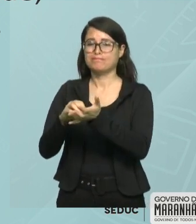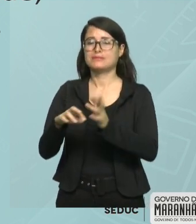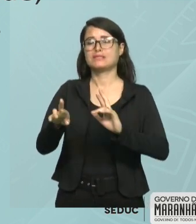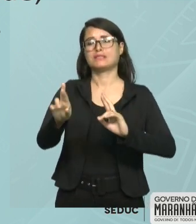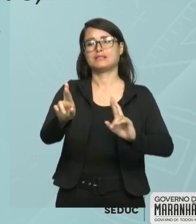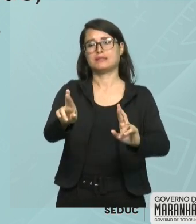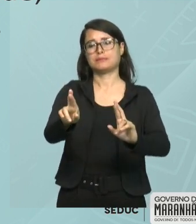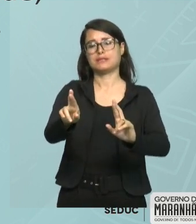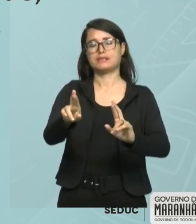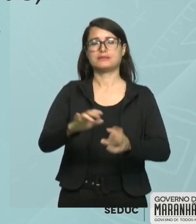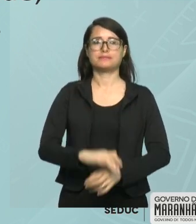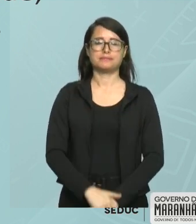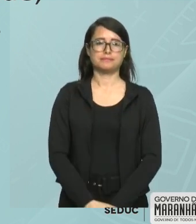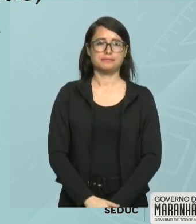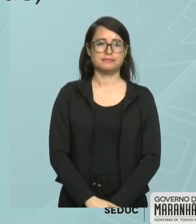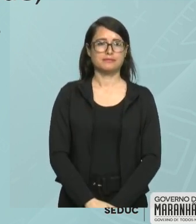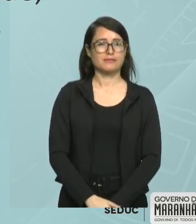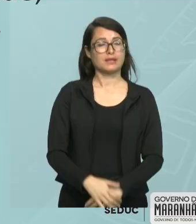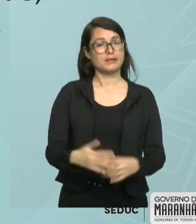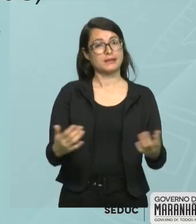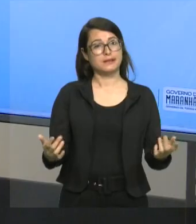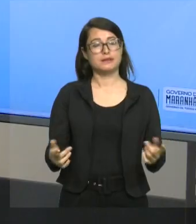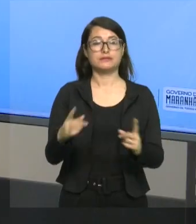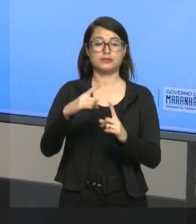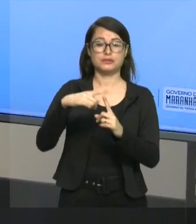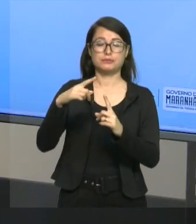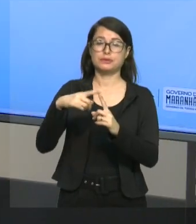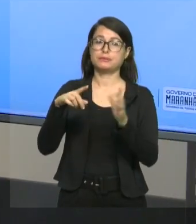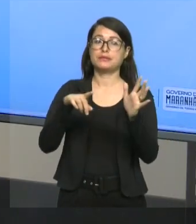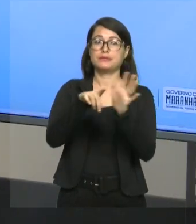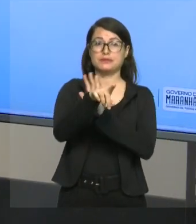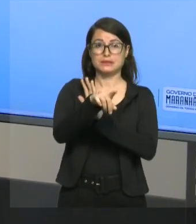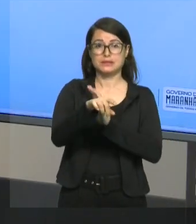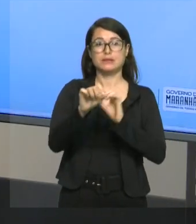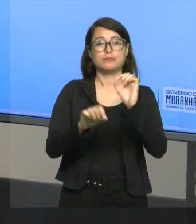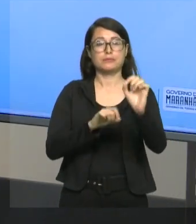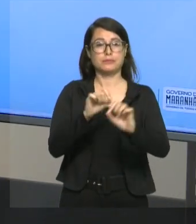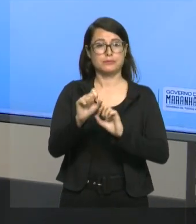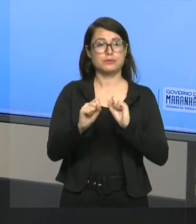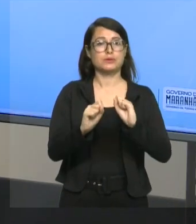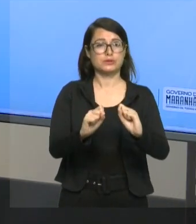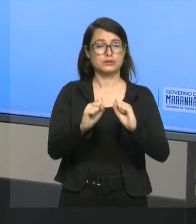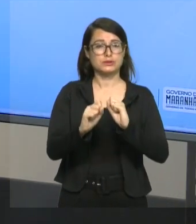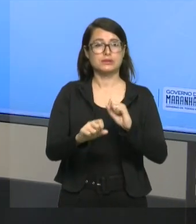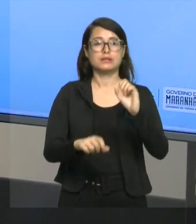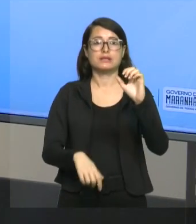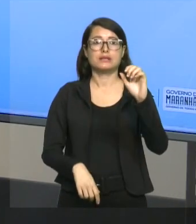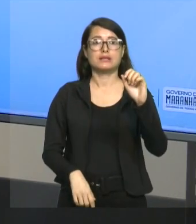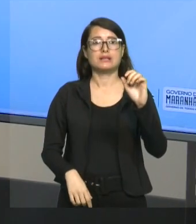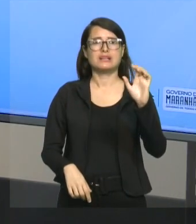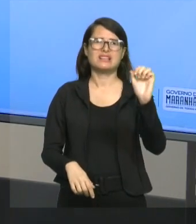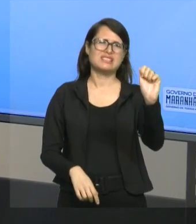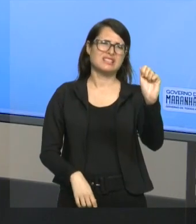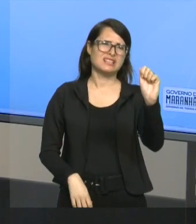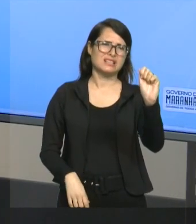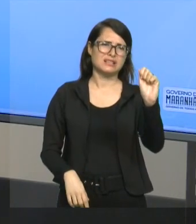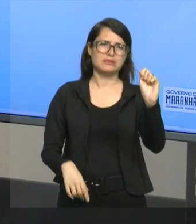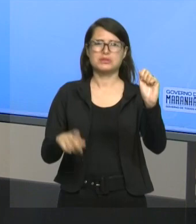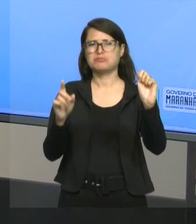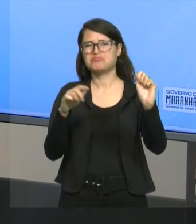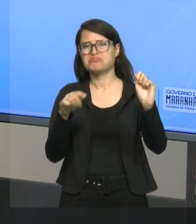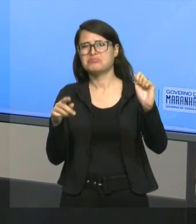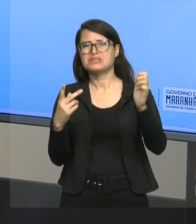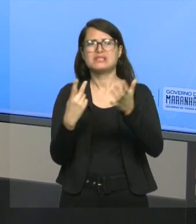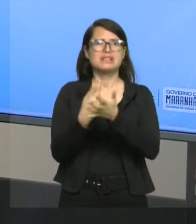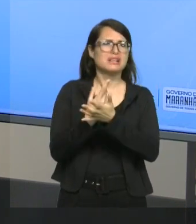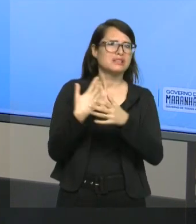esperança. Num tipo de questão como esta, nós podemos eliminar. Por exemplo, aqui na letra A, eu tenho